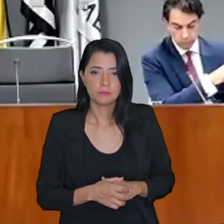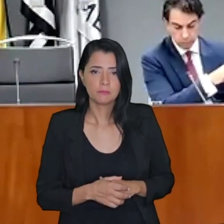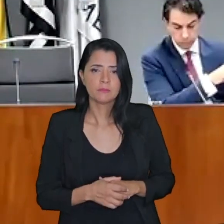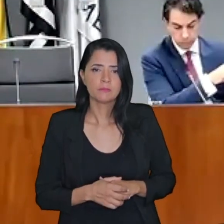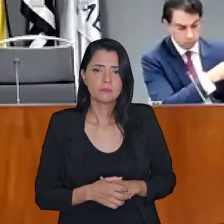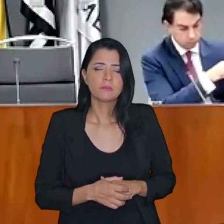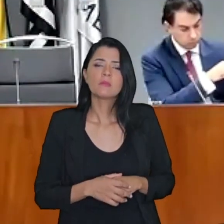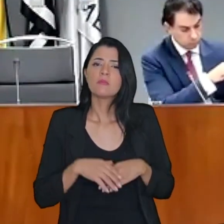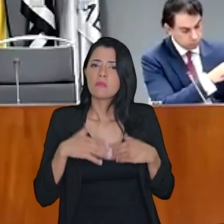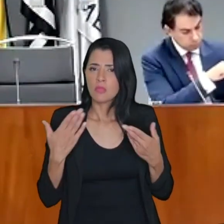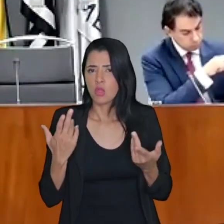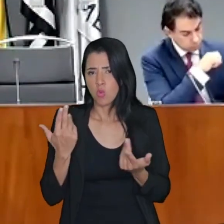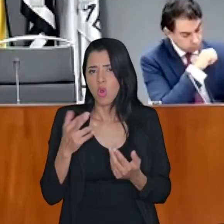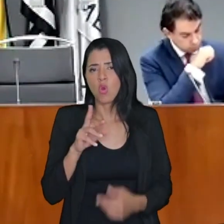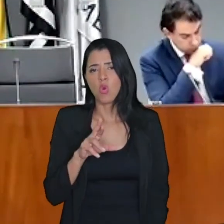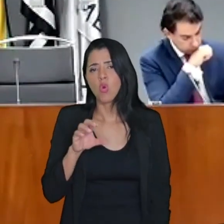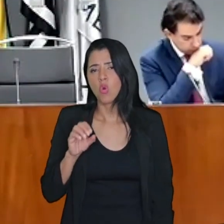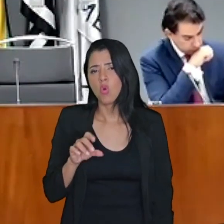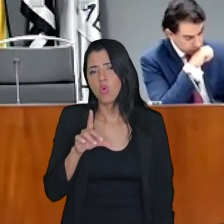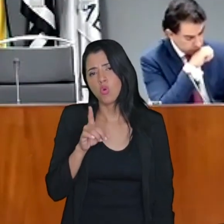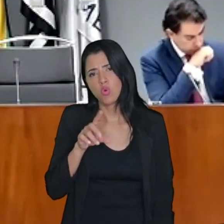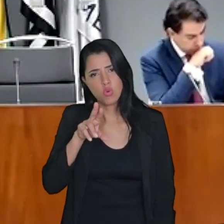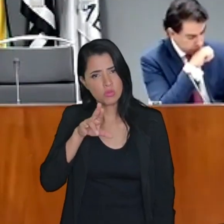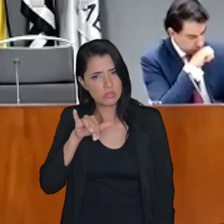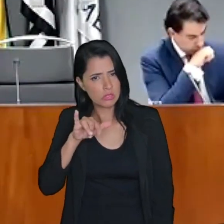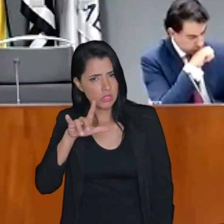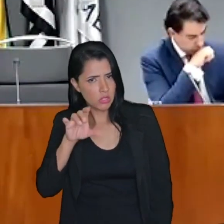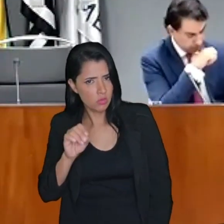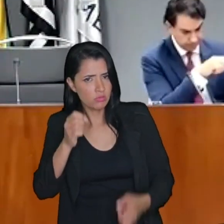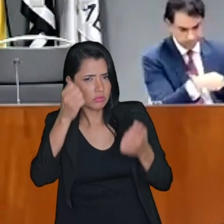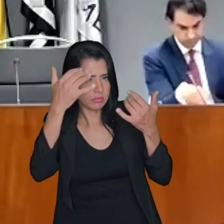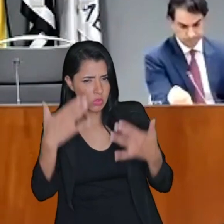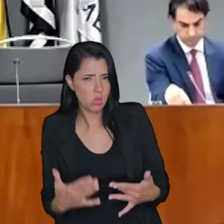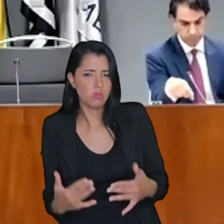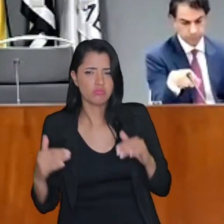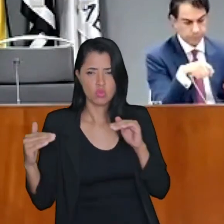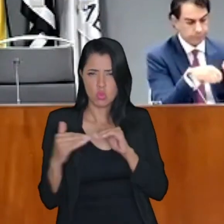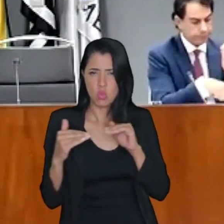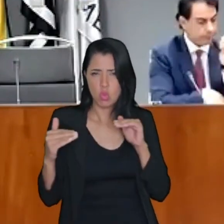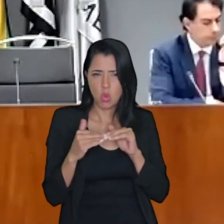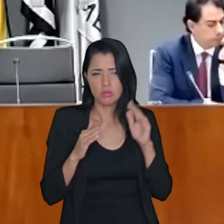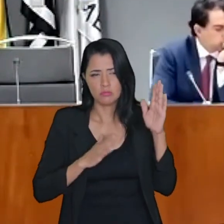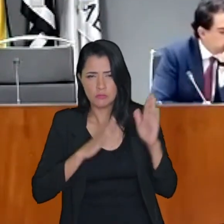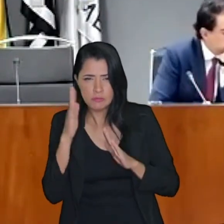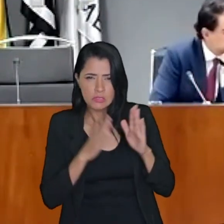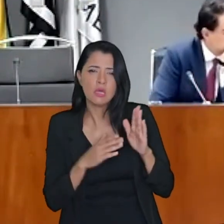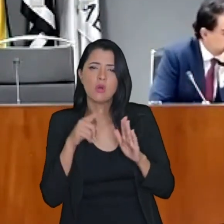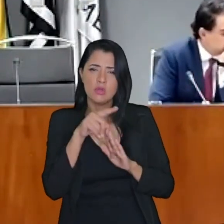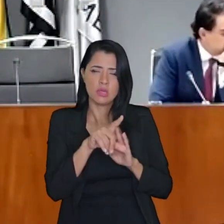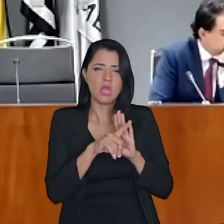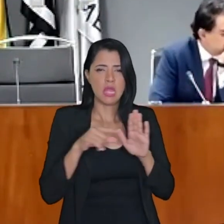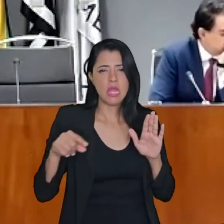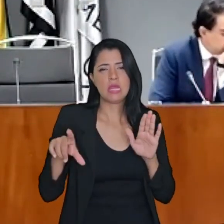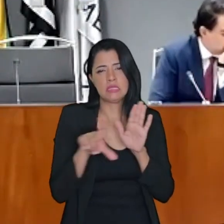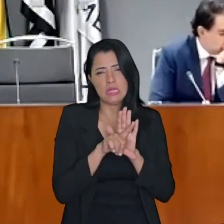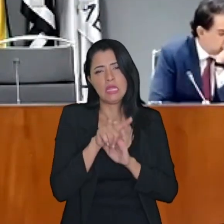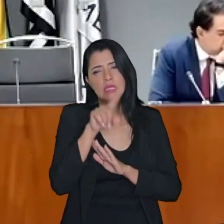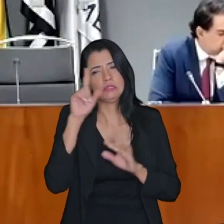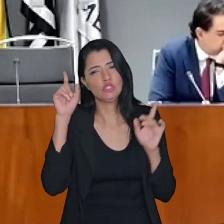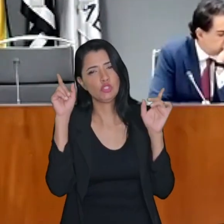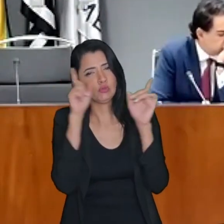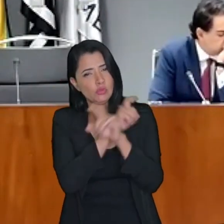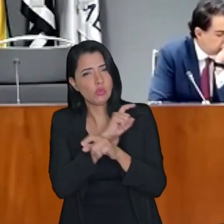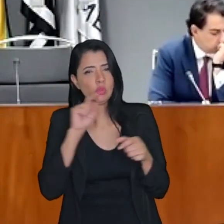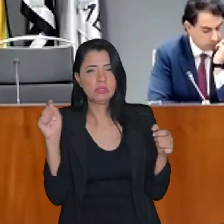Como o Rodrigo disse, eu concordo, essa previsão e esse dispositivo, de certa forma, dificultou